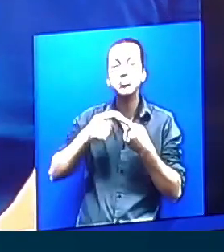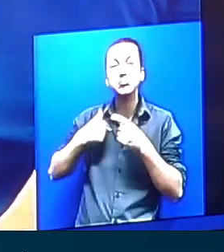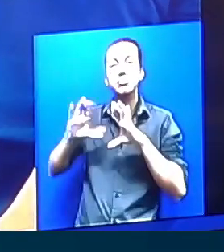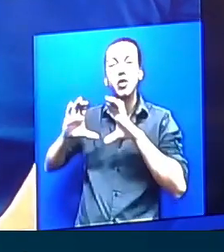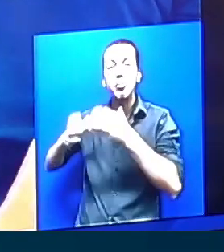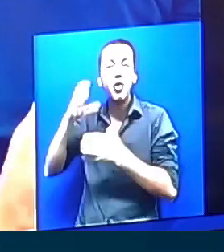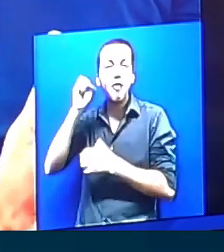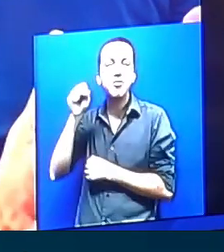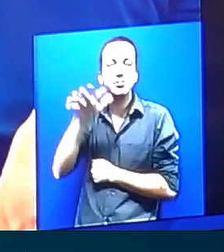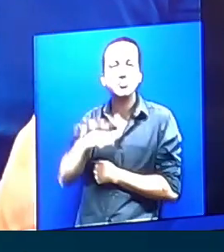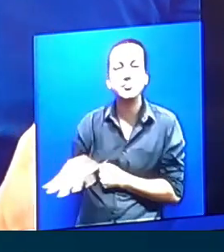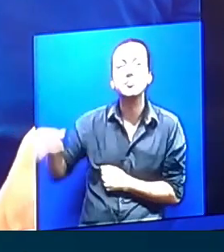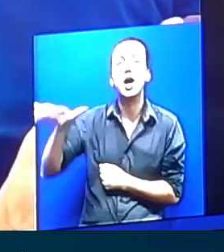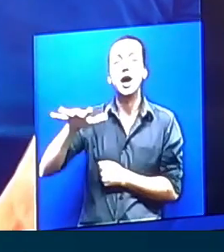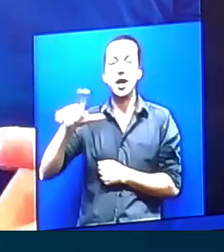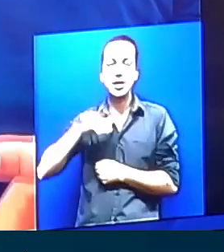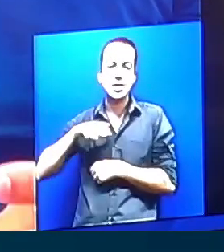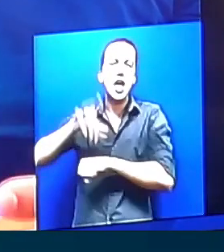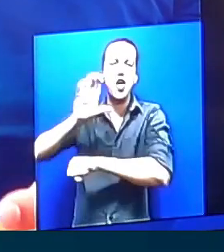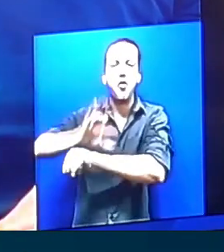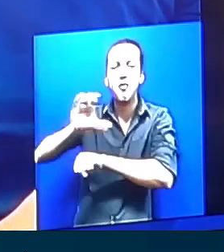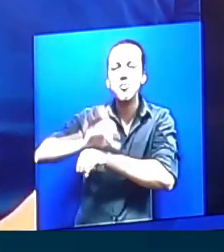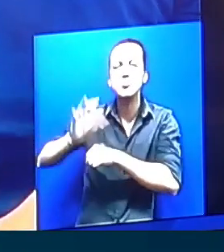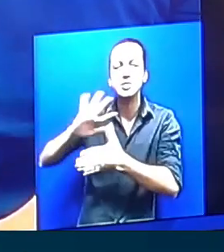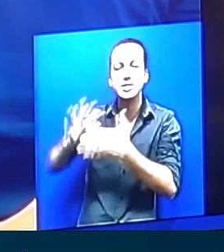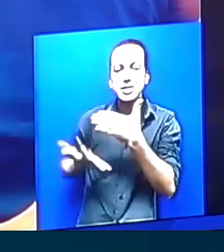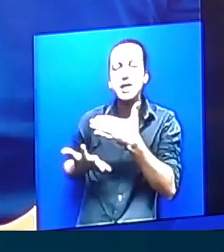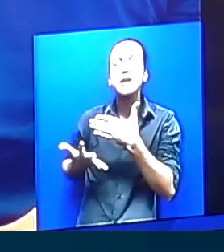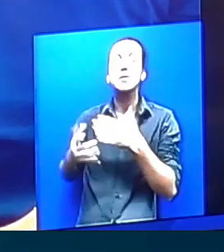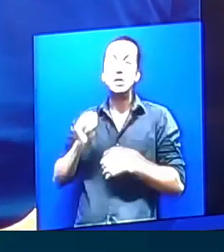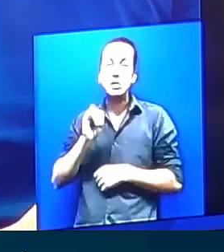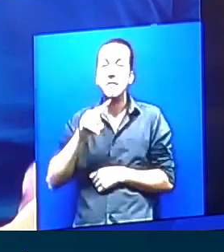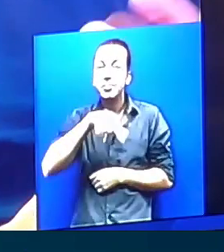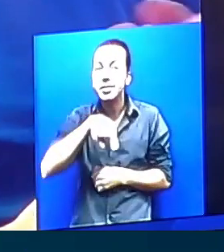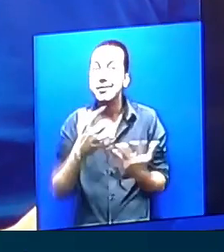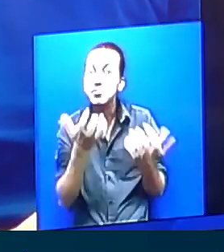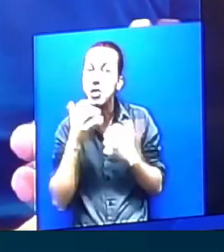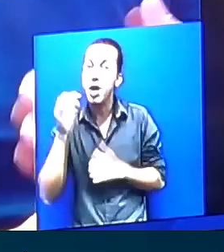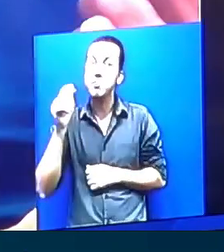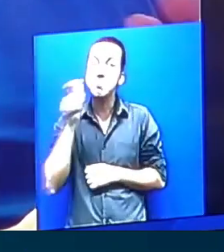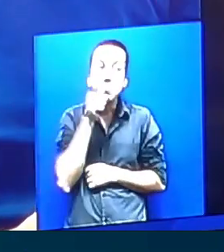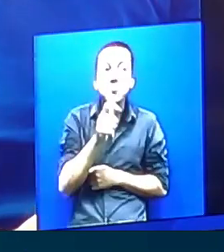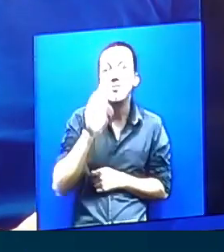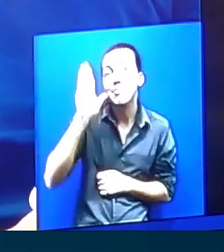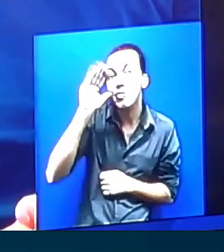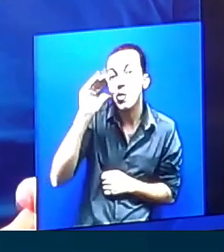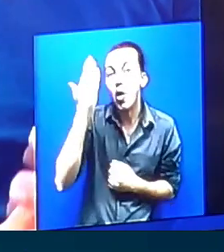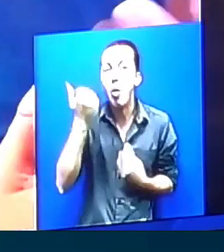cursos de Libras, além de outras atividades. Então, quem quiser, o IPAES está disponível,